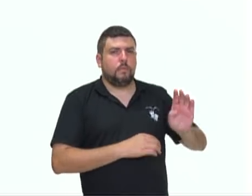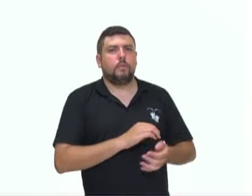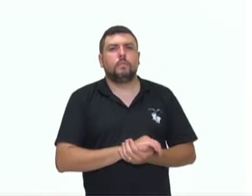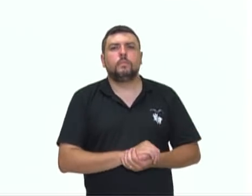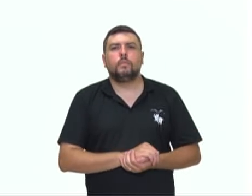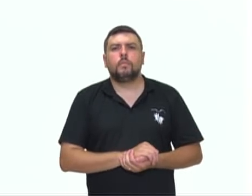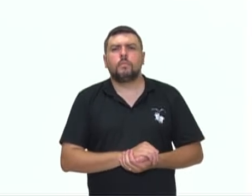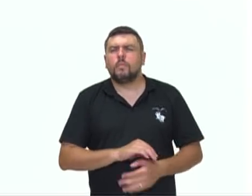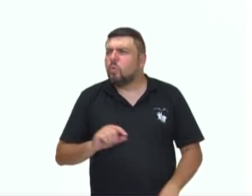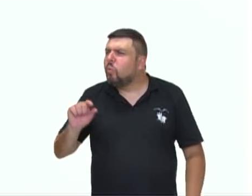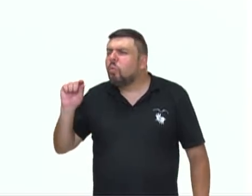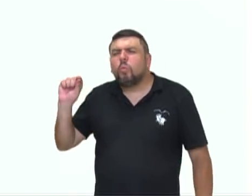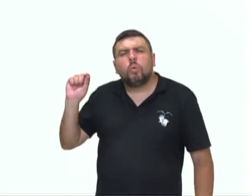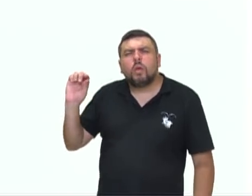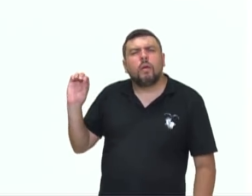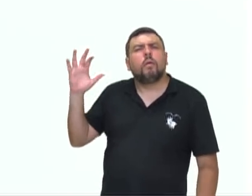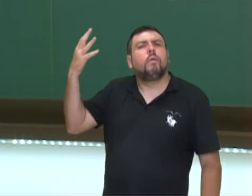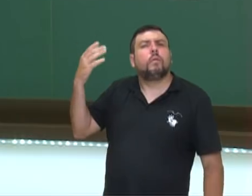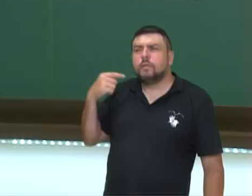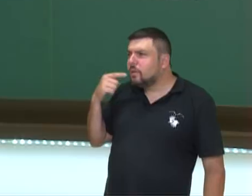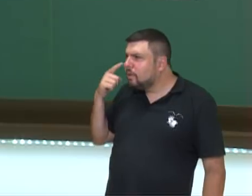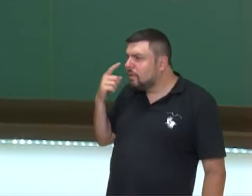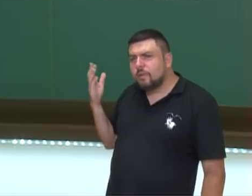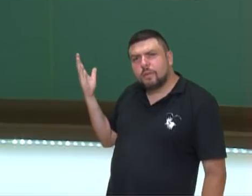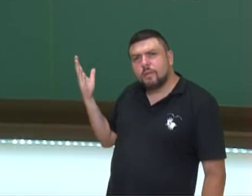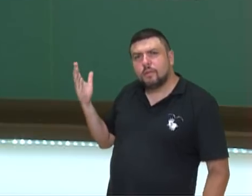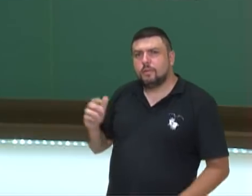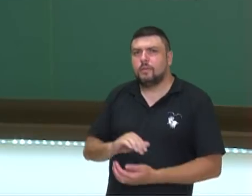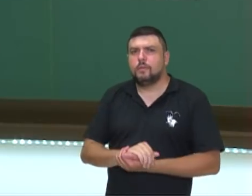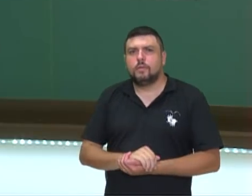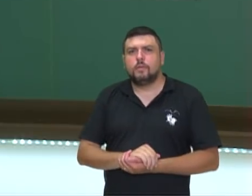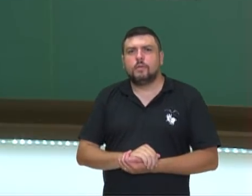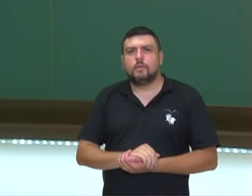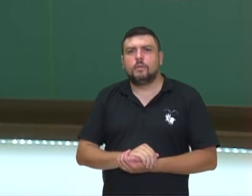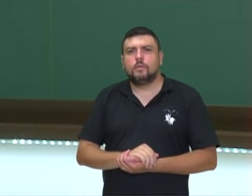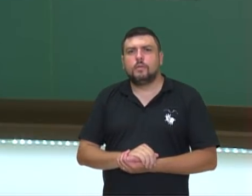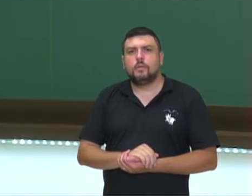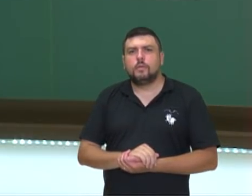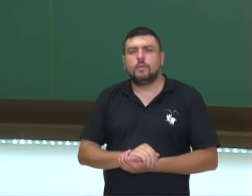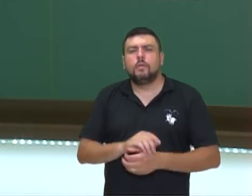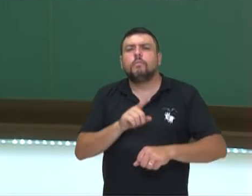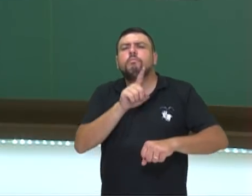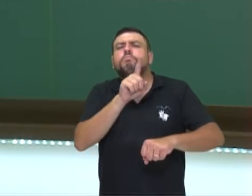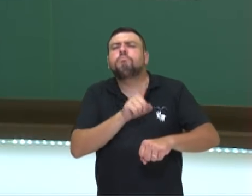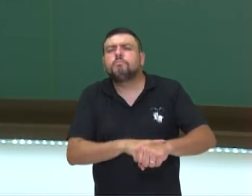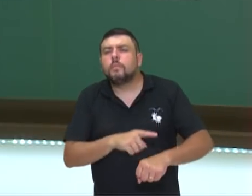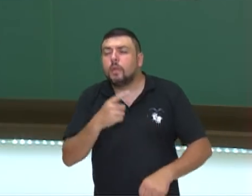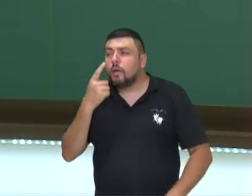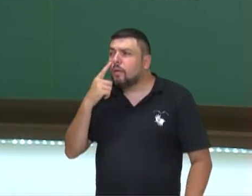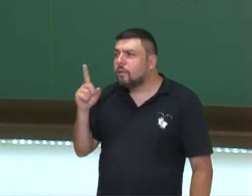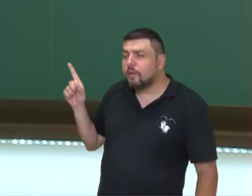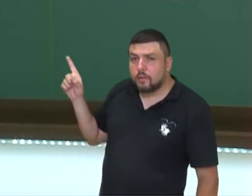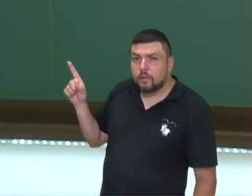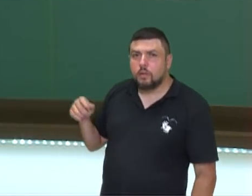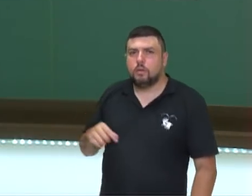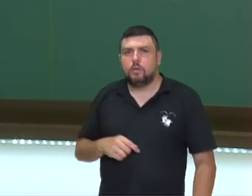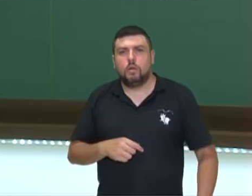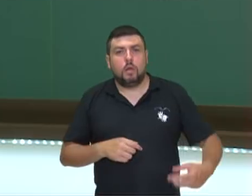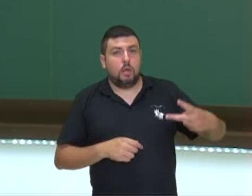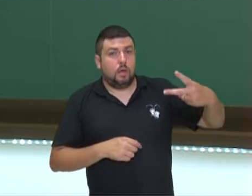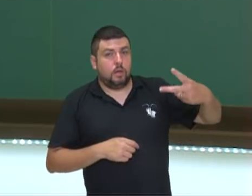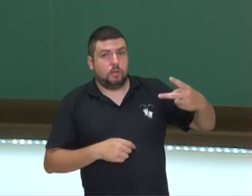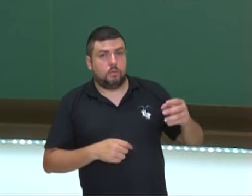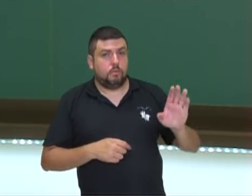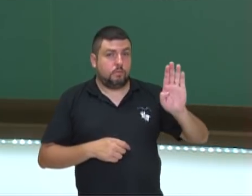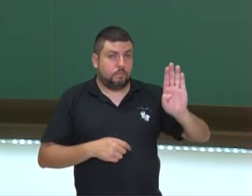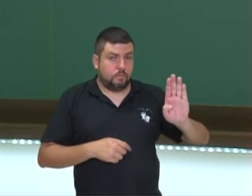está acontecendo na pintura? Então a primeira pergunta é qual é o momento aqui? E essa é a primeira pergunta. E na pergunta da